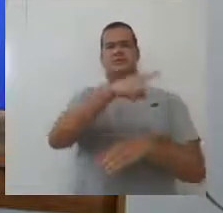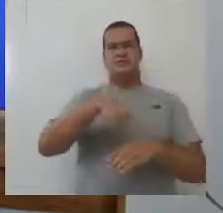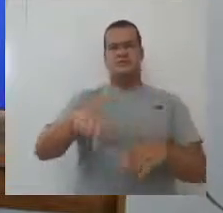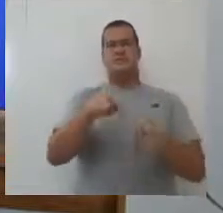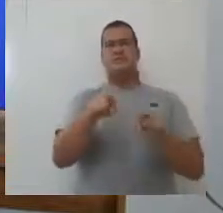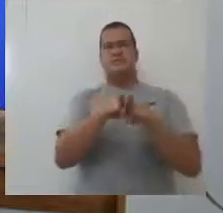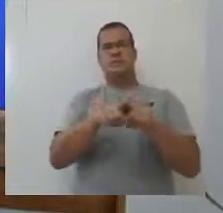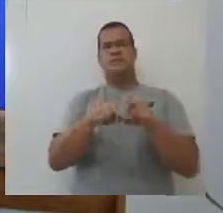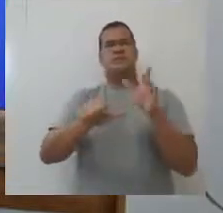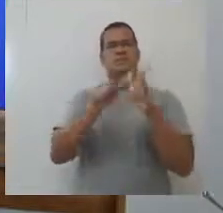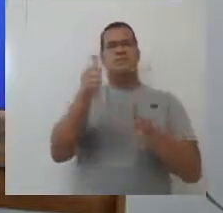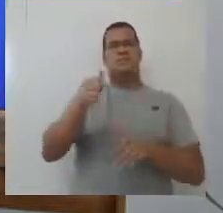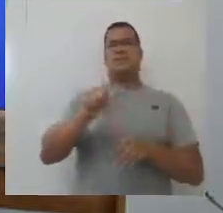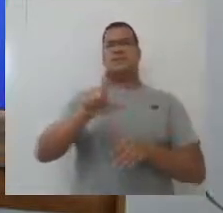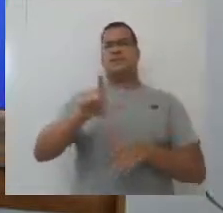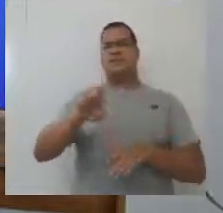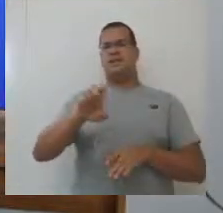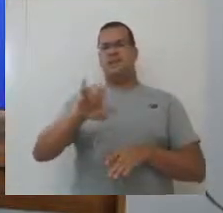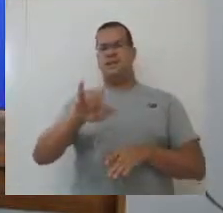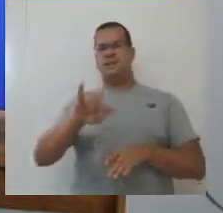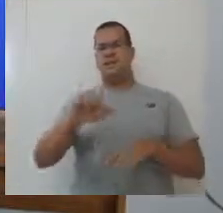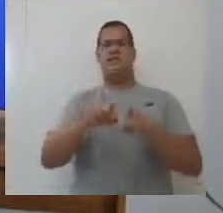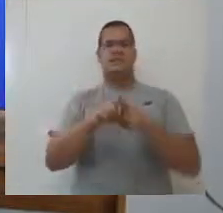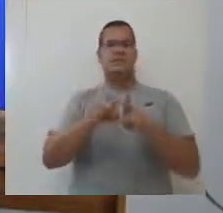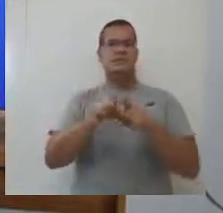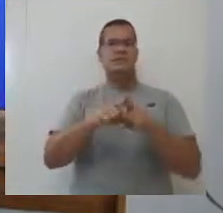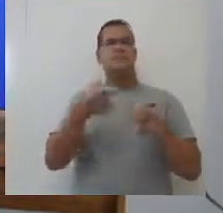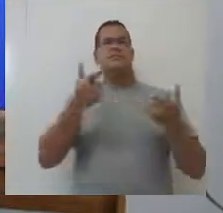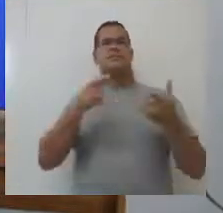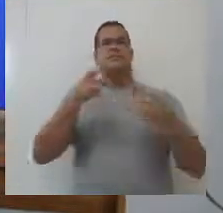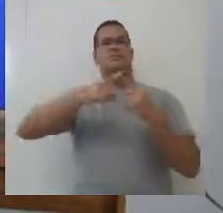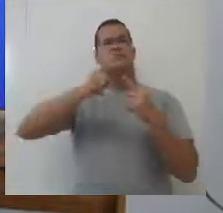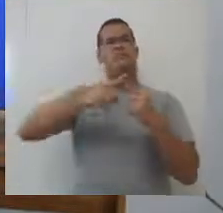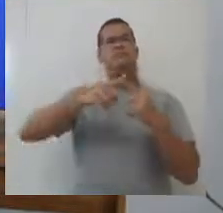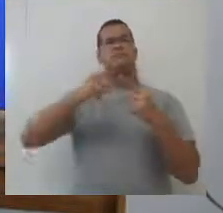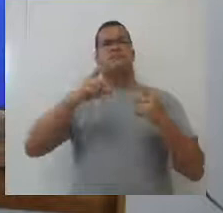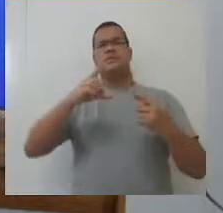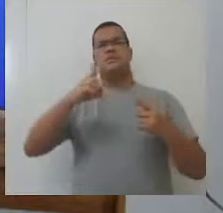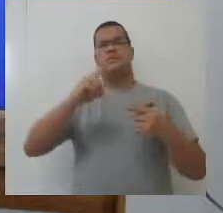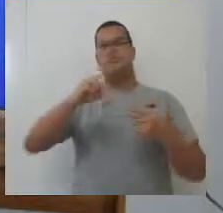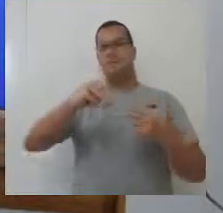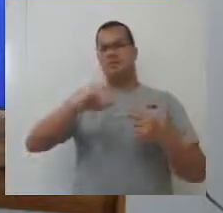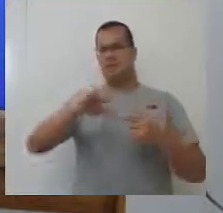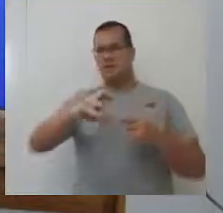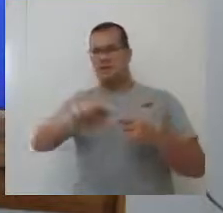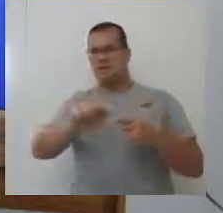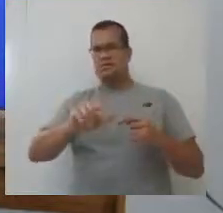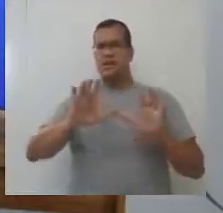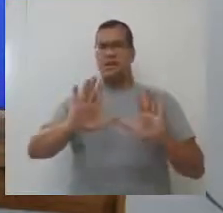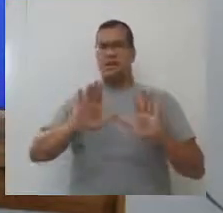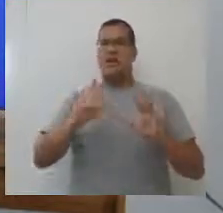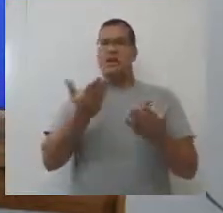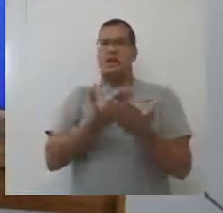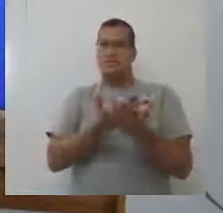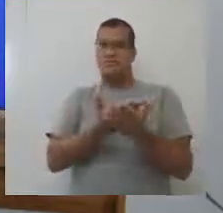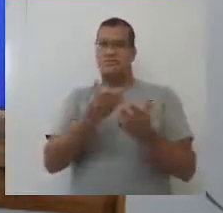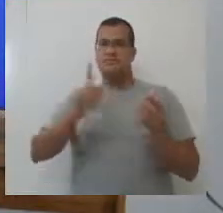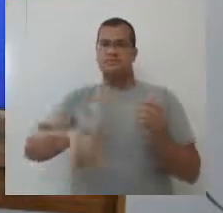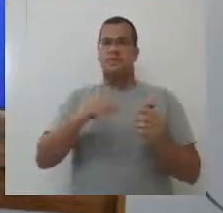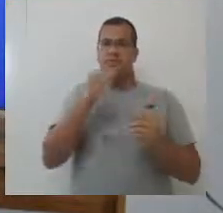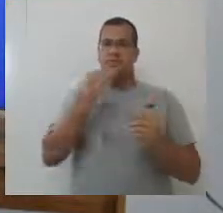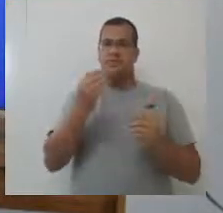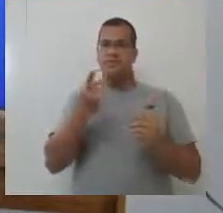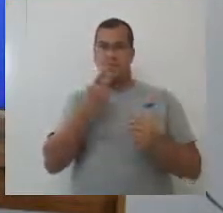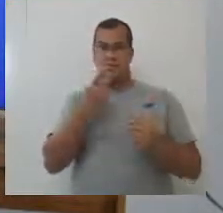primeira lei, tá? E em questões de tipos de dominância. Por isso que eu vou precisar que a gente faça um pouquinho logo as noções de probabilidade